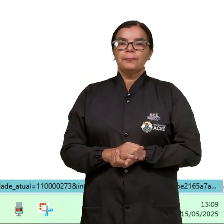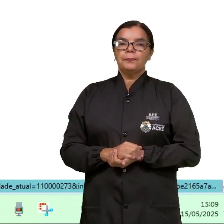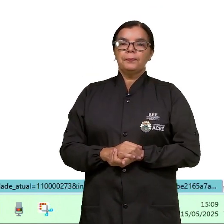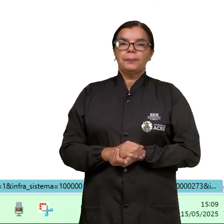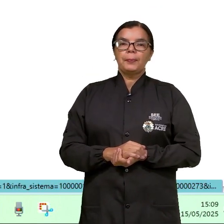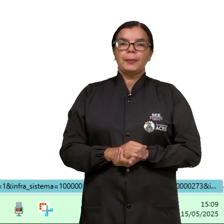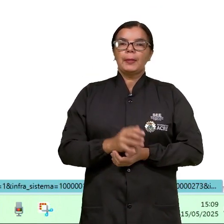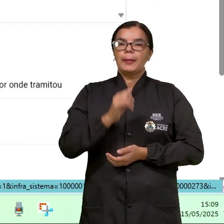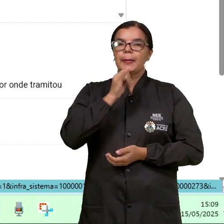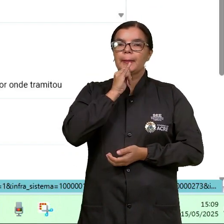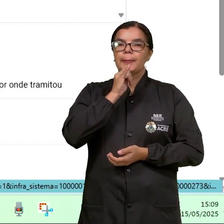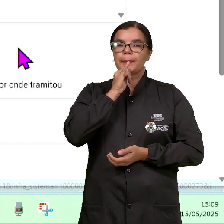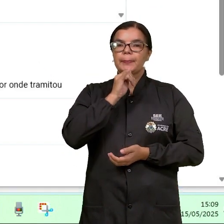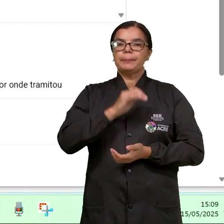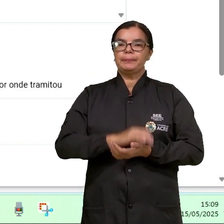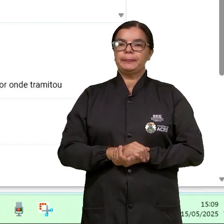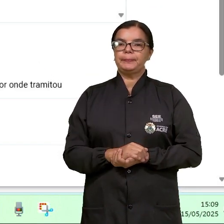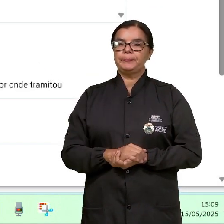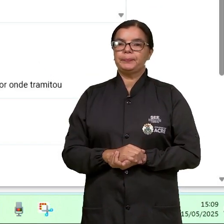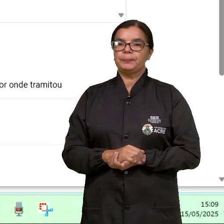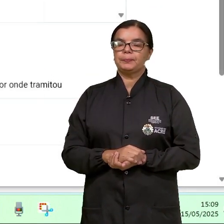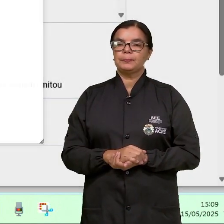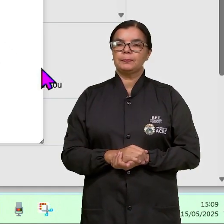e vou, por exemplo,